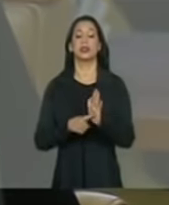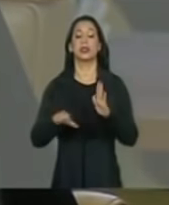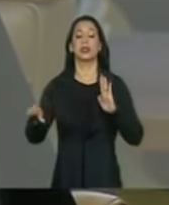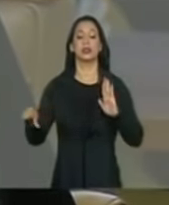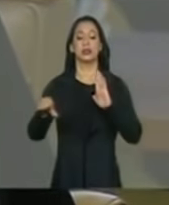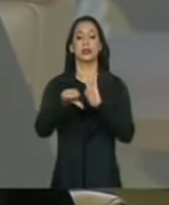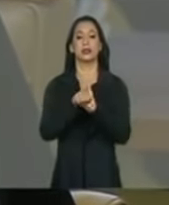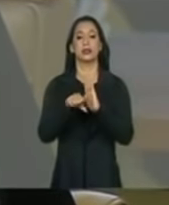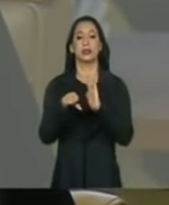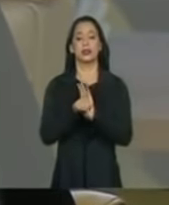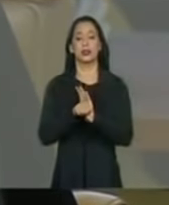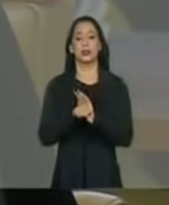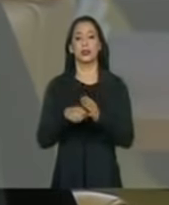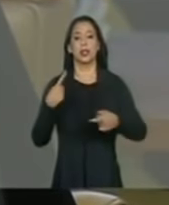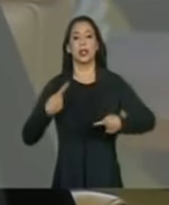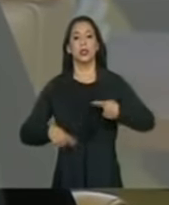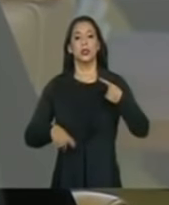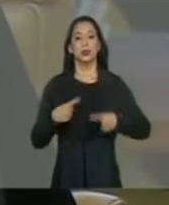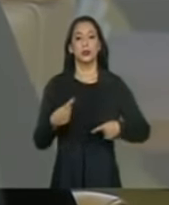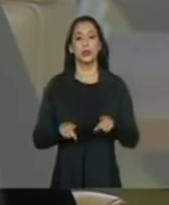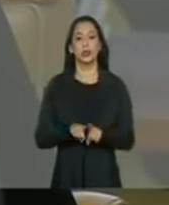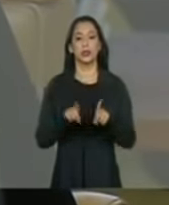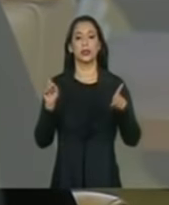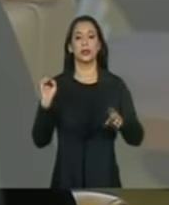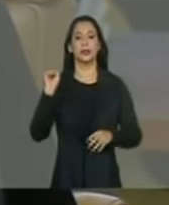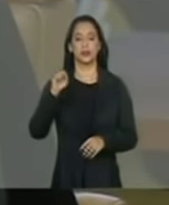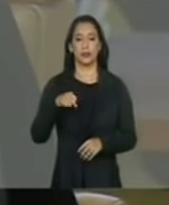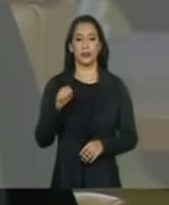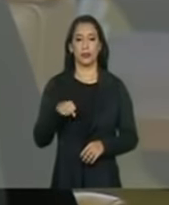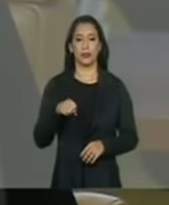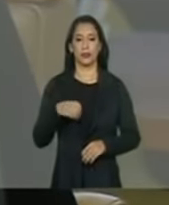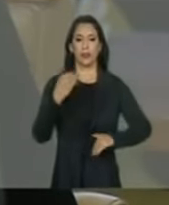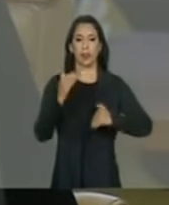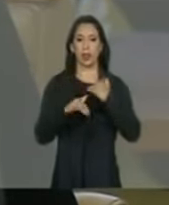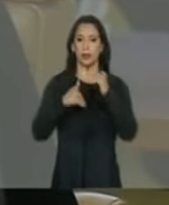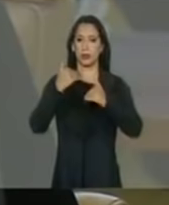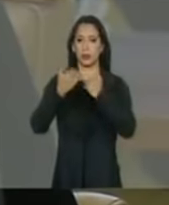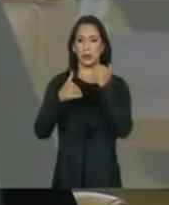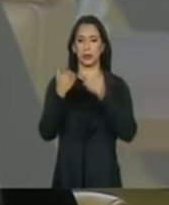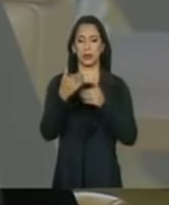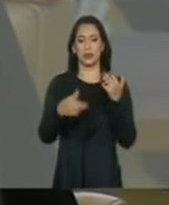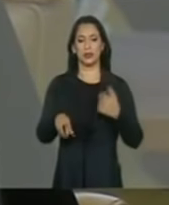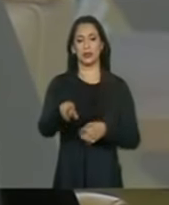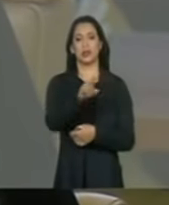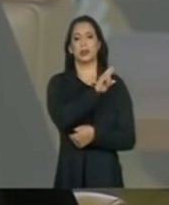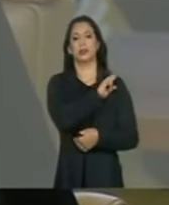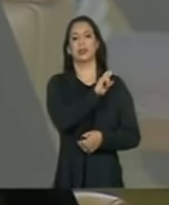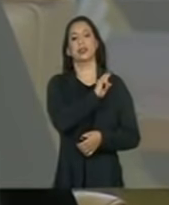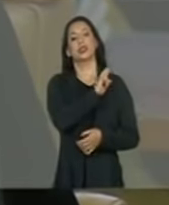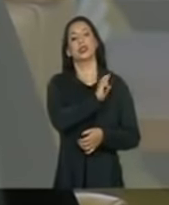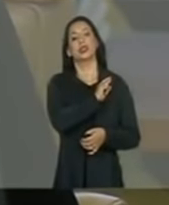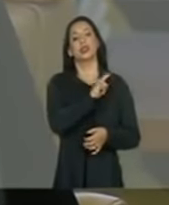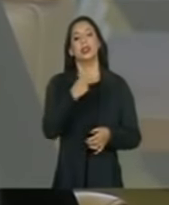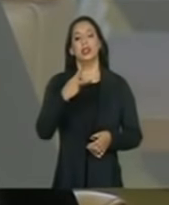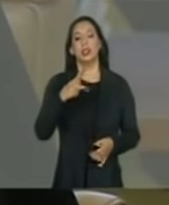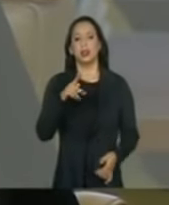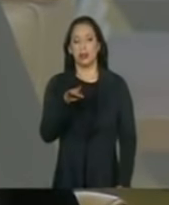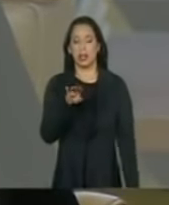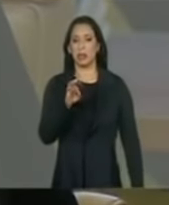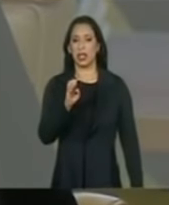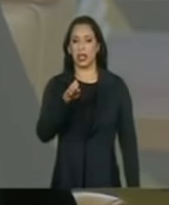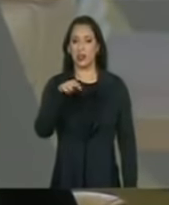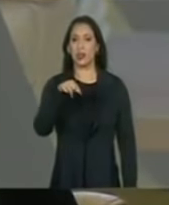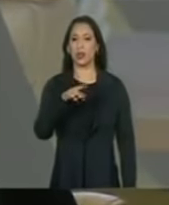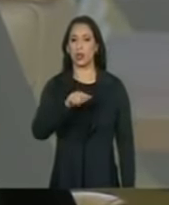a atividade política mas isso sim a promover a responsabilização penal daqueles que não se mostraram capazes